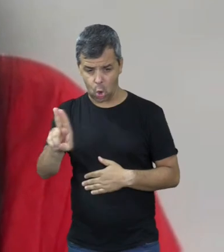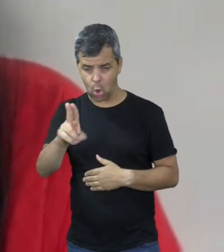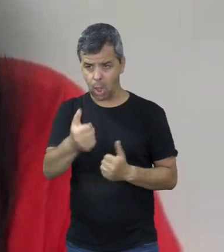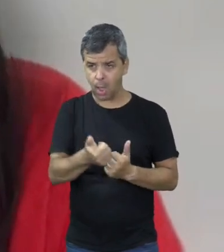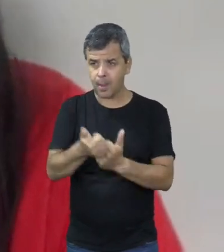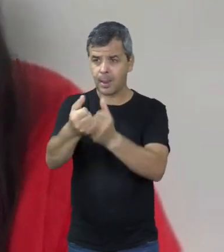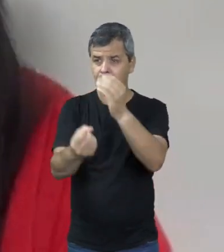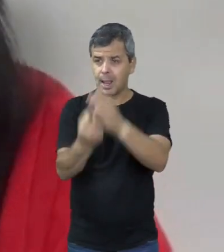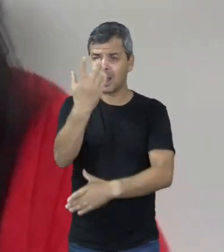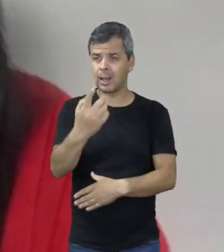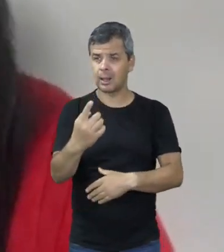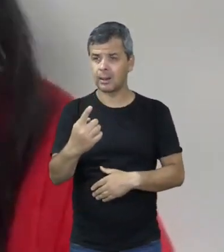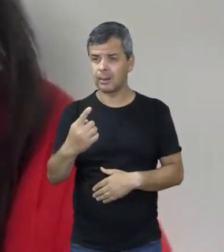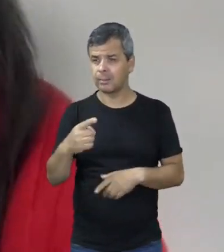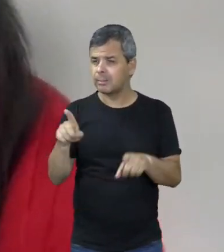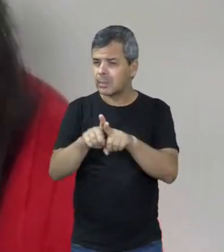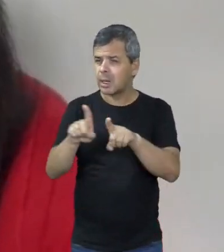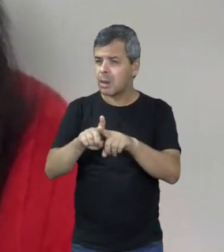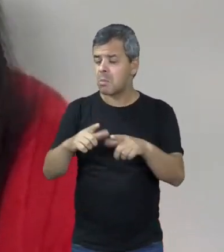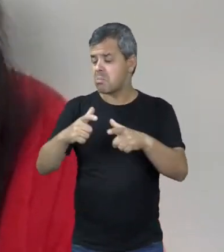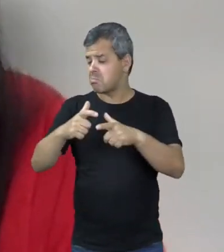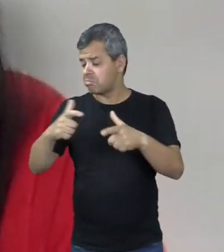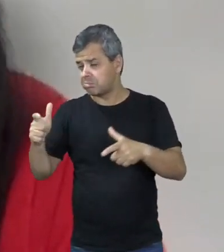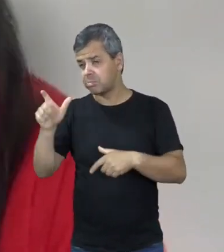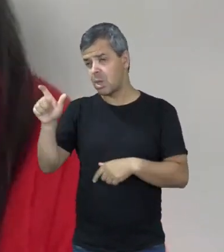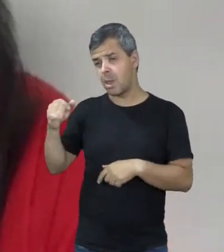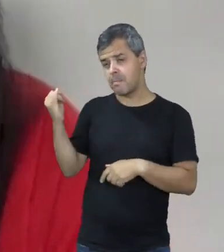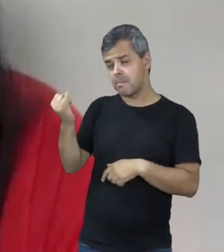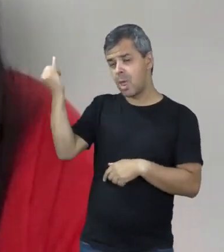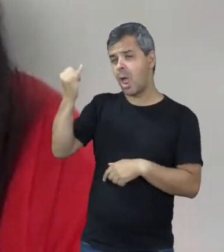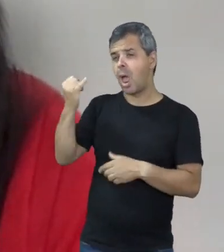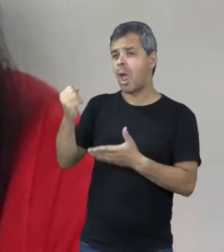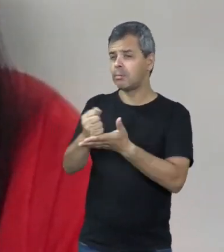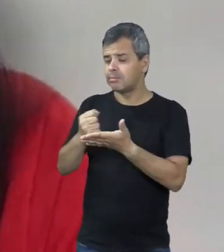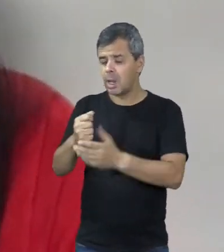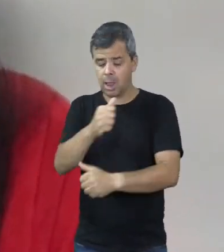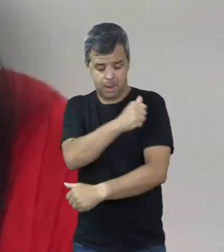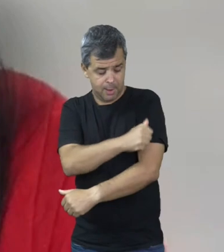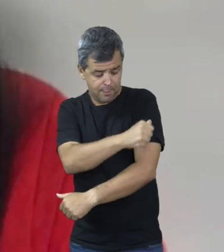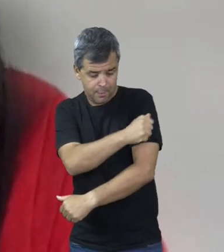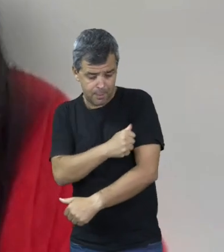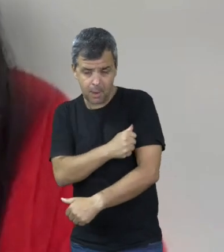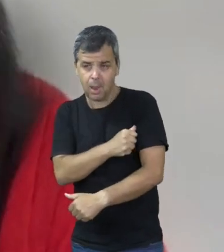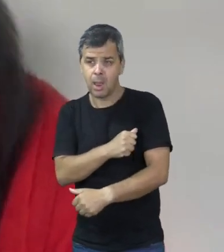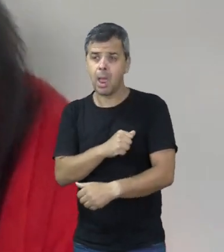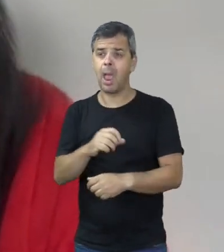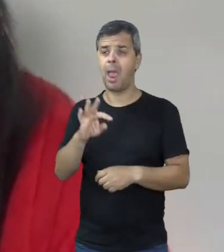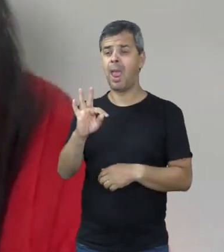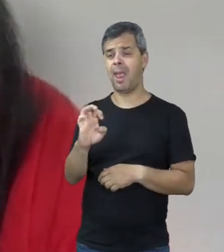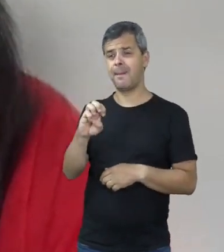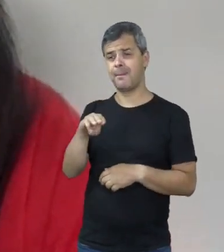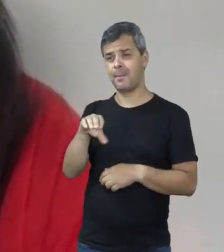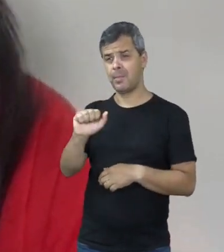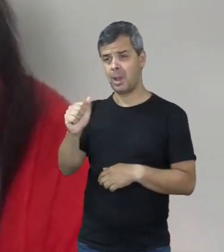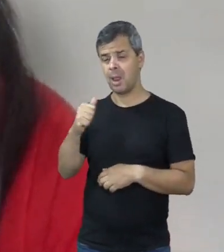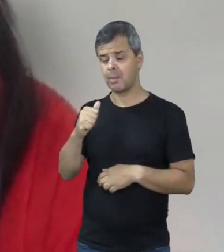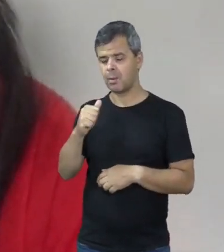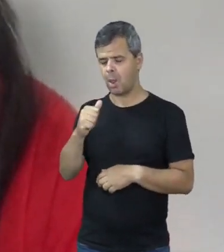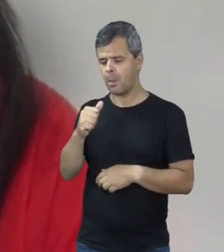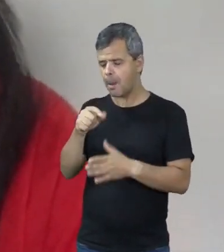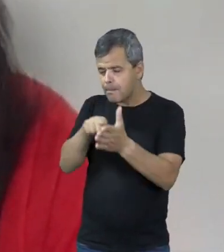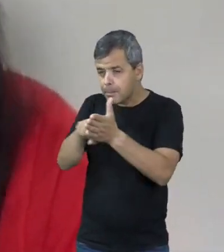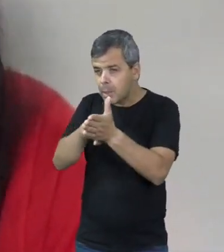assessoria, criada pela nossa também muito grandiosa enfermeira, sanitarista, epidemiologista, e foi uma grande dama da ciência